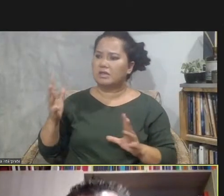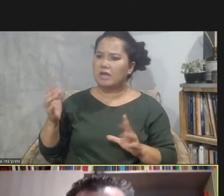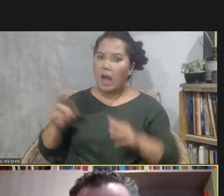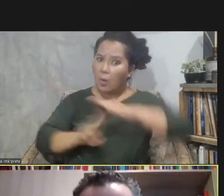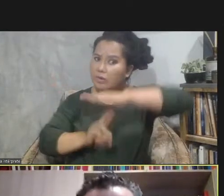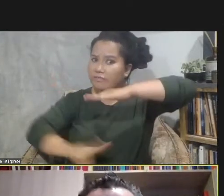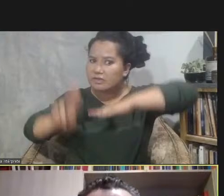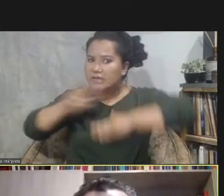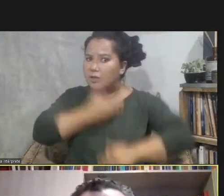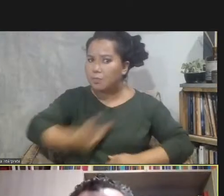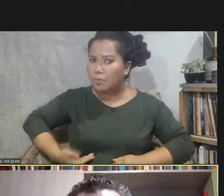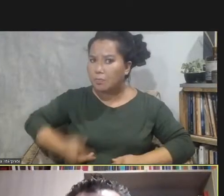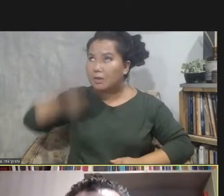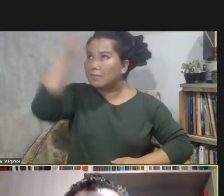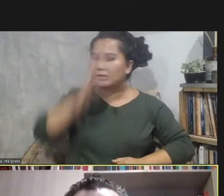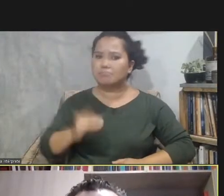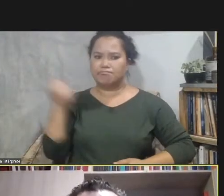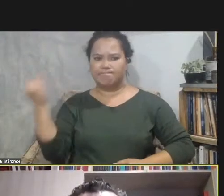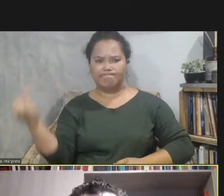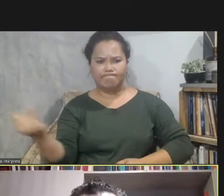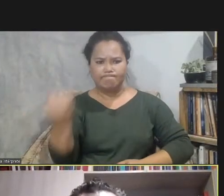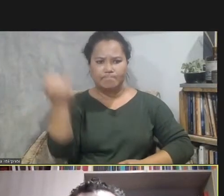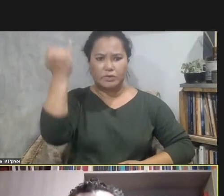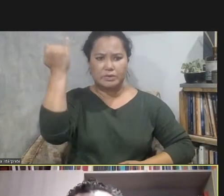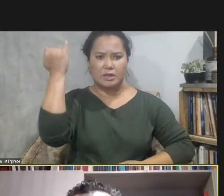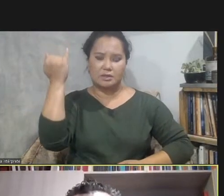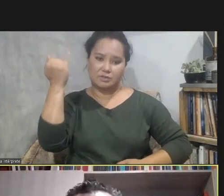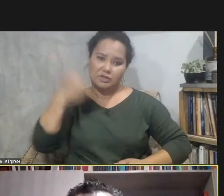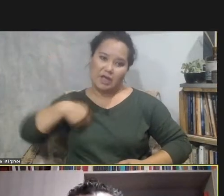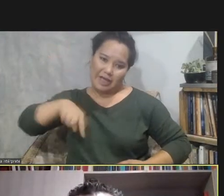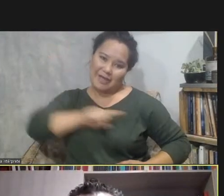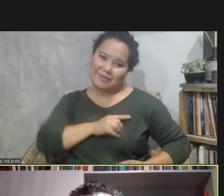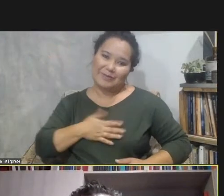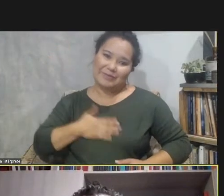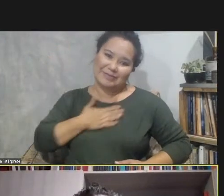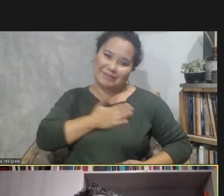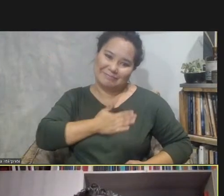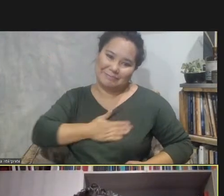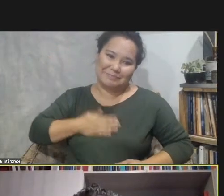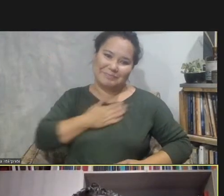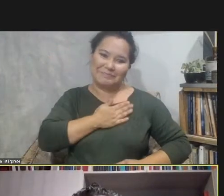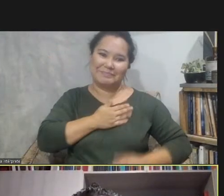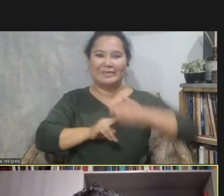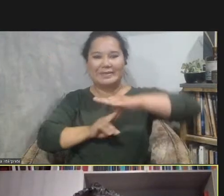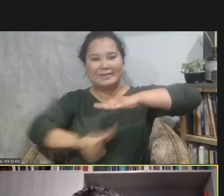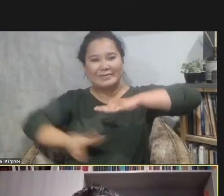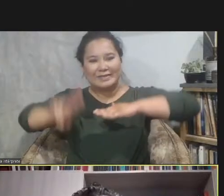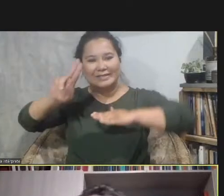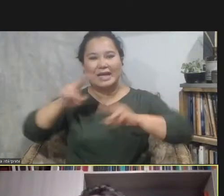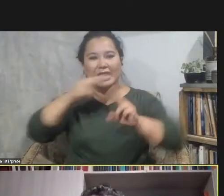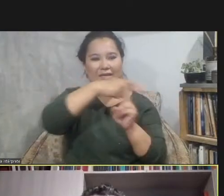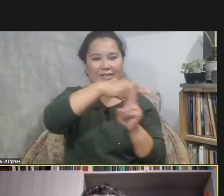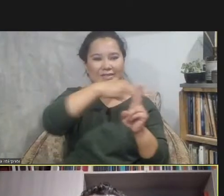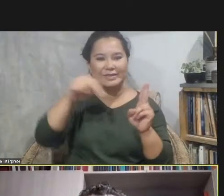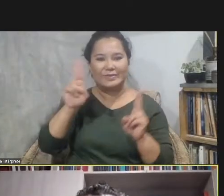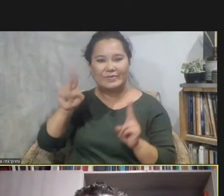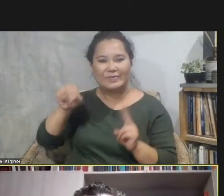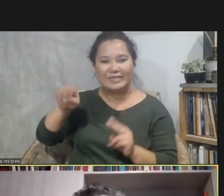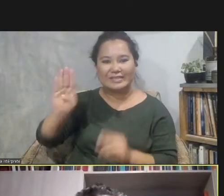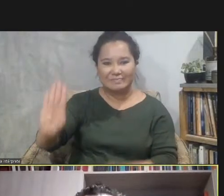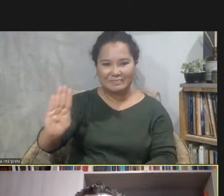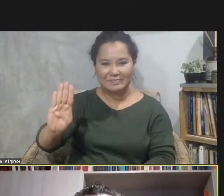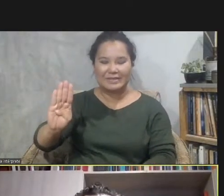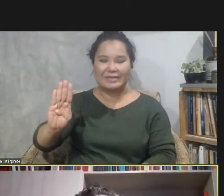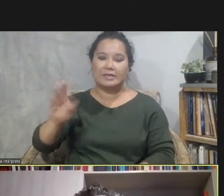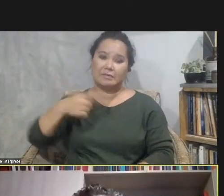no Brasil e, nesse caso específico, da nossa querida Universidade de Brasília. Para nós estava absolutamente